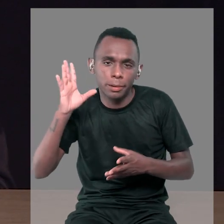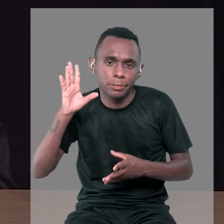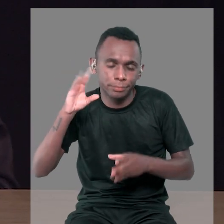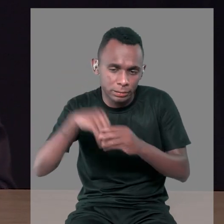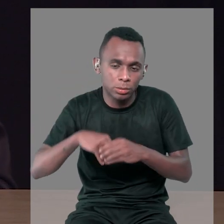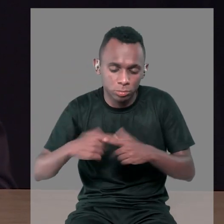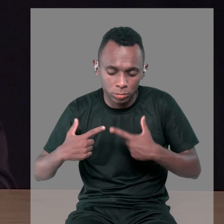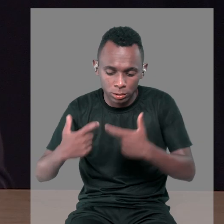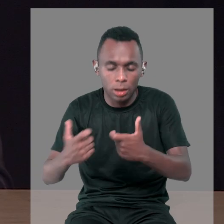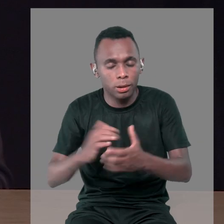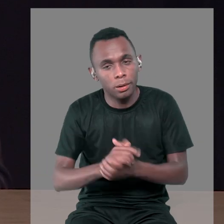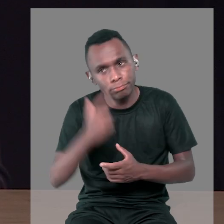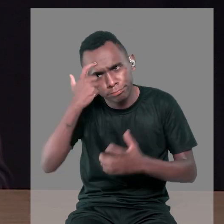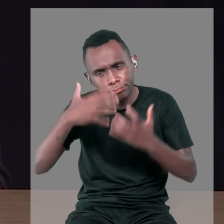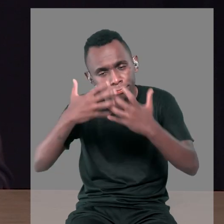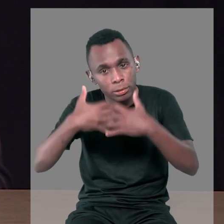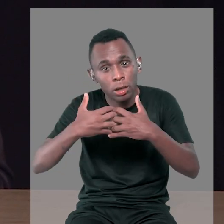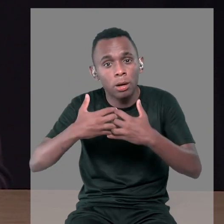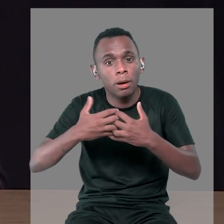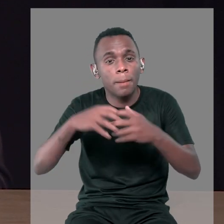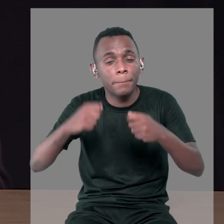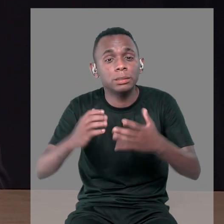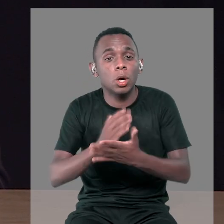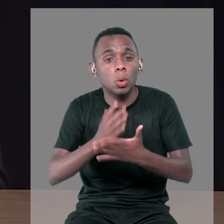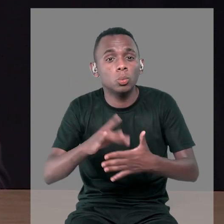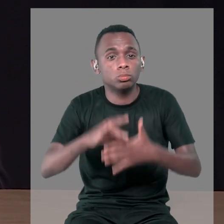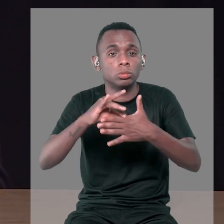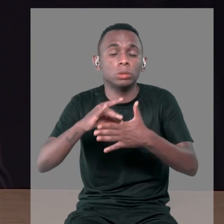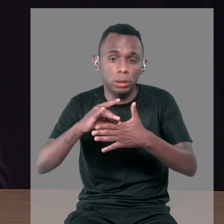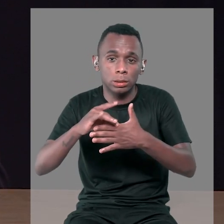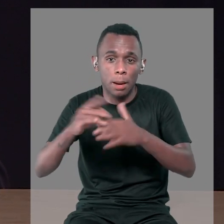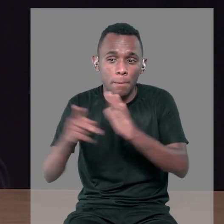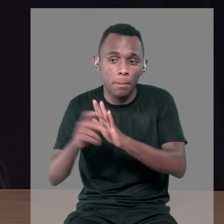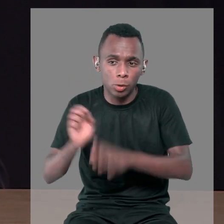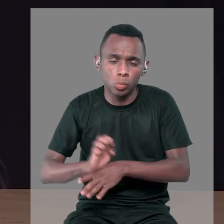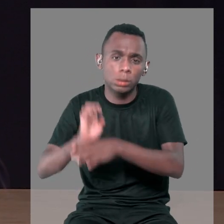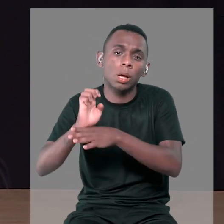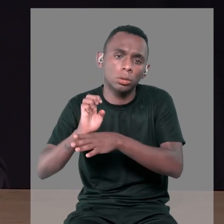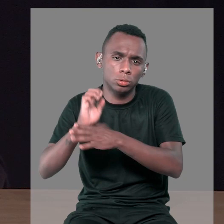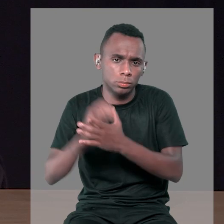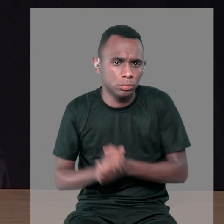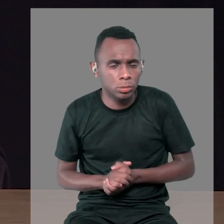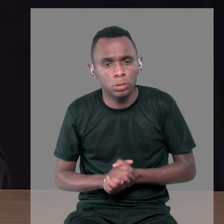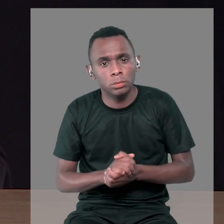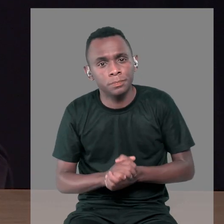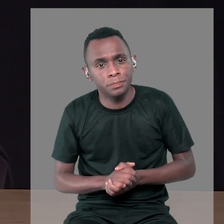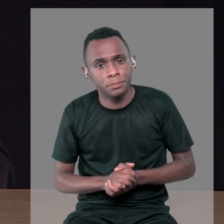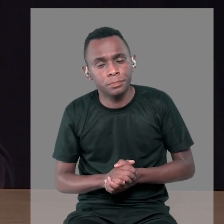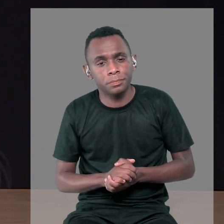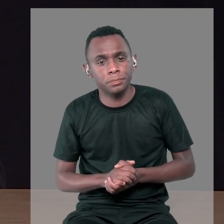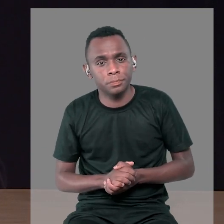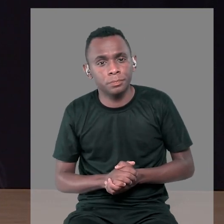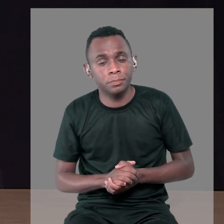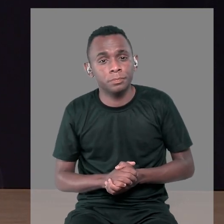ele, deve permanecer na mão de homens e mulheres de Estado. Chefes militares não devem, se não são eles também chefes de